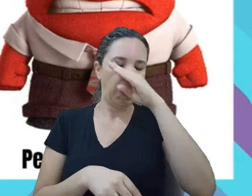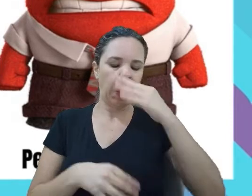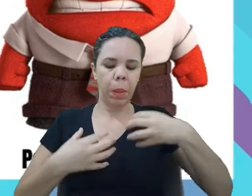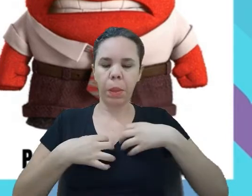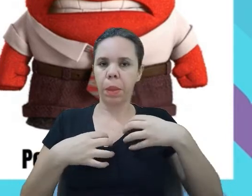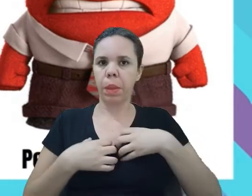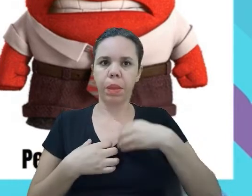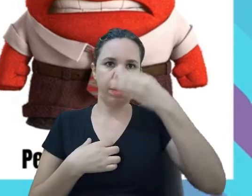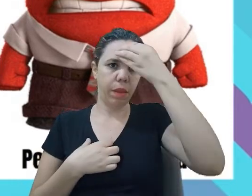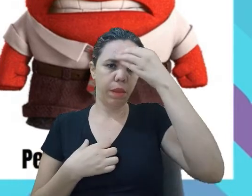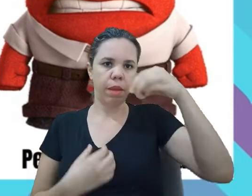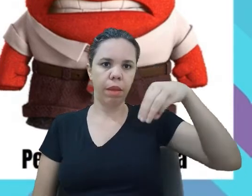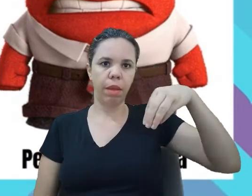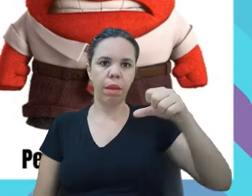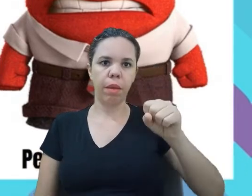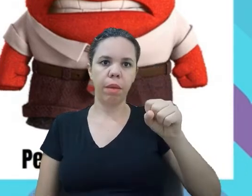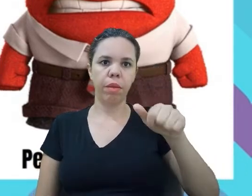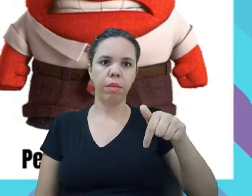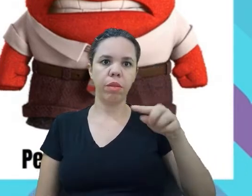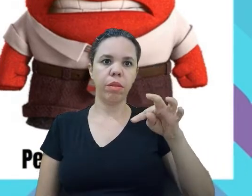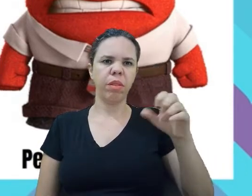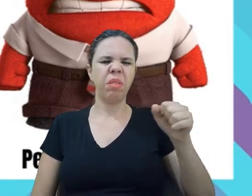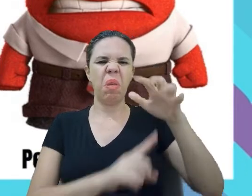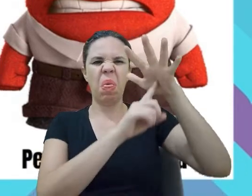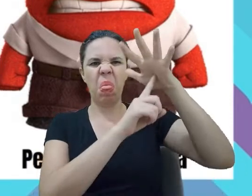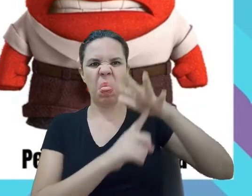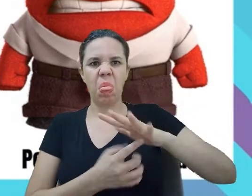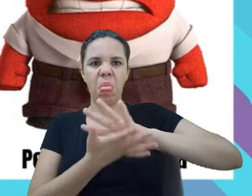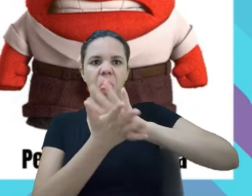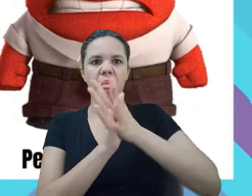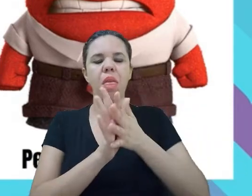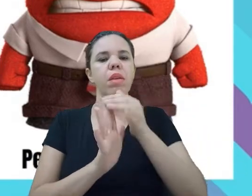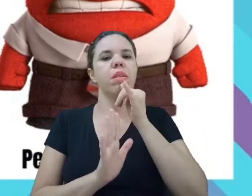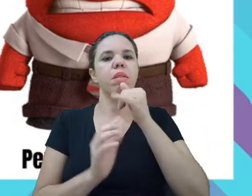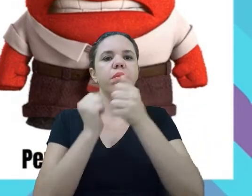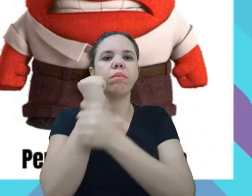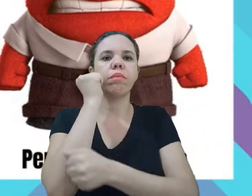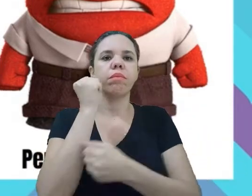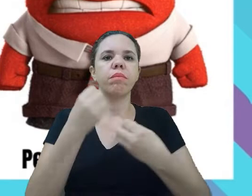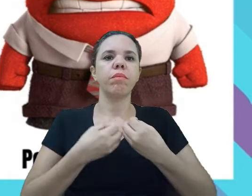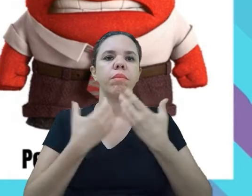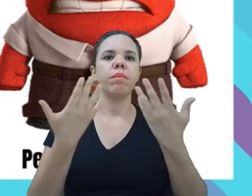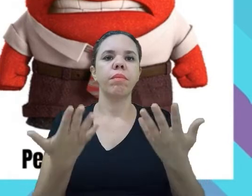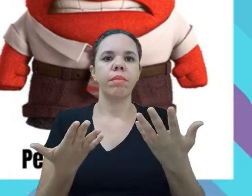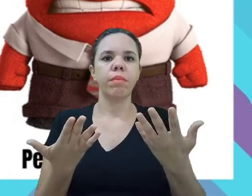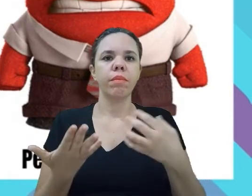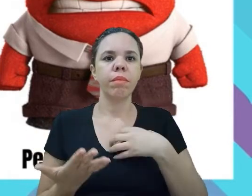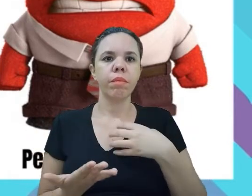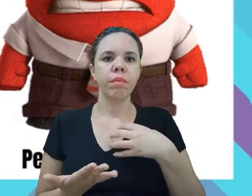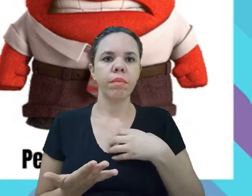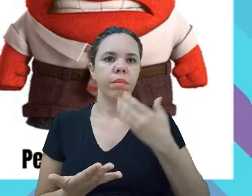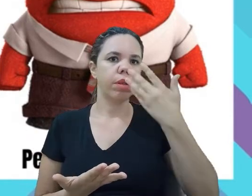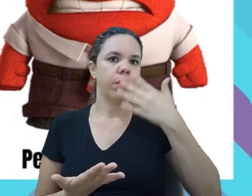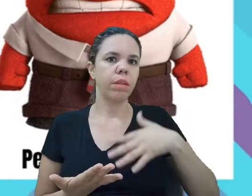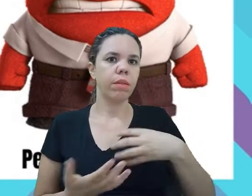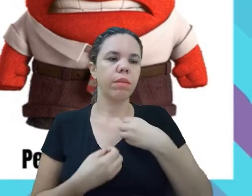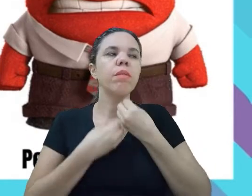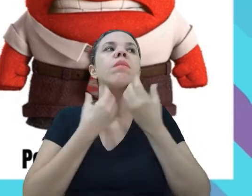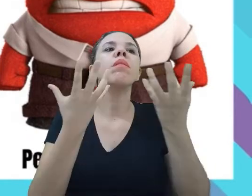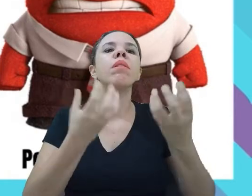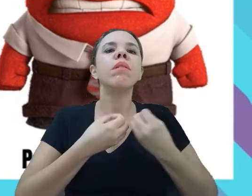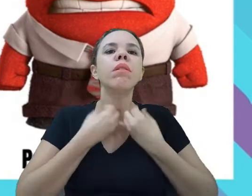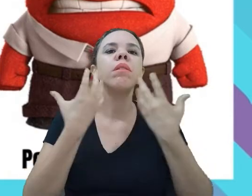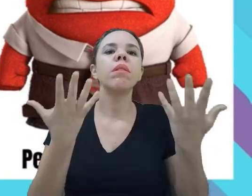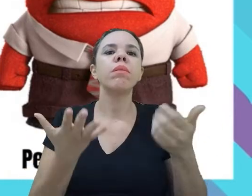iniciadas durante o segundo ano de vida. Essa prática está relacionada ao desfraude e como ele se expressa.